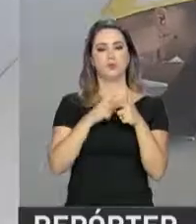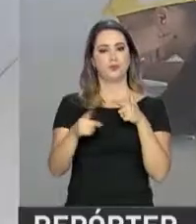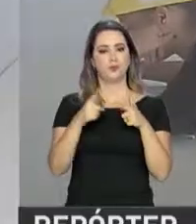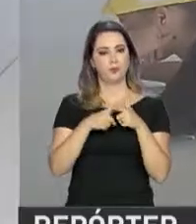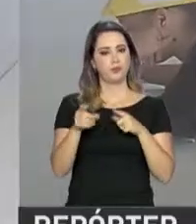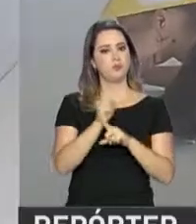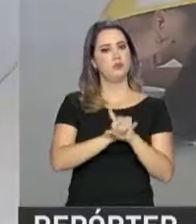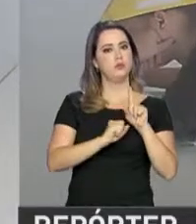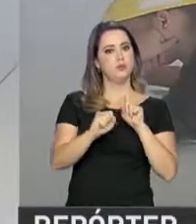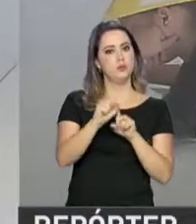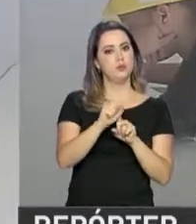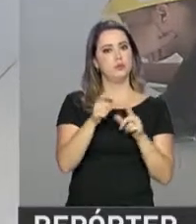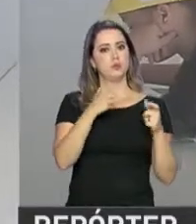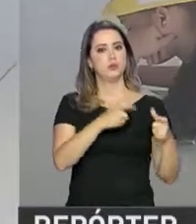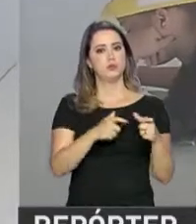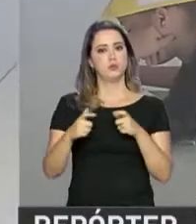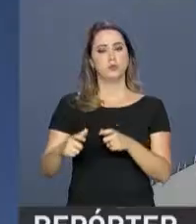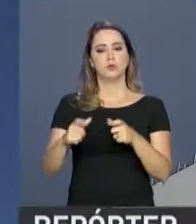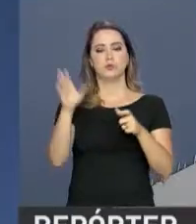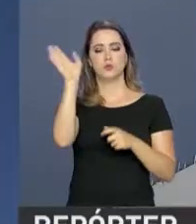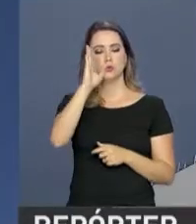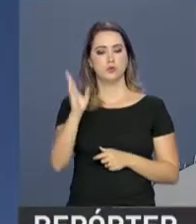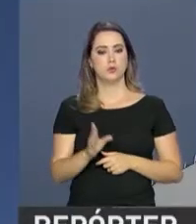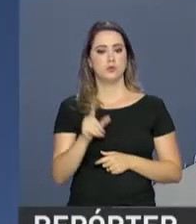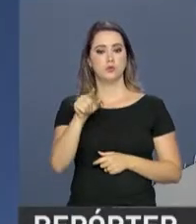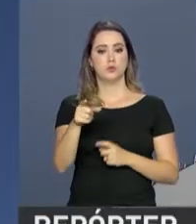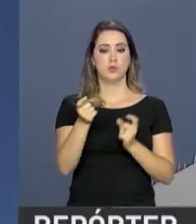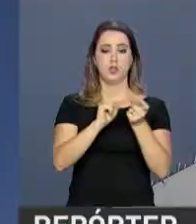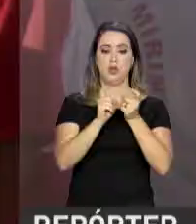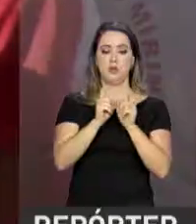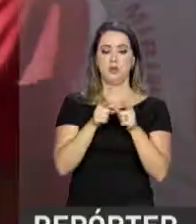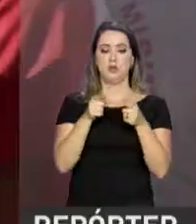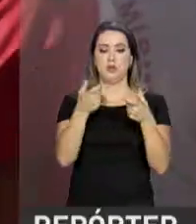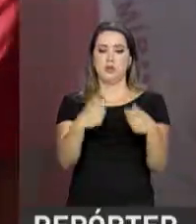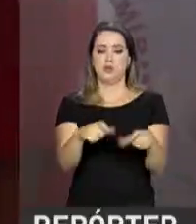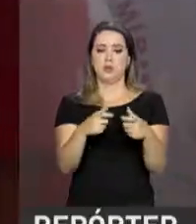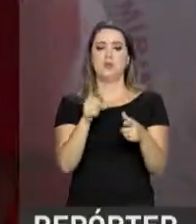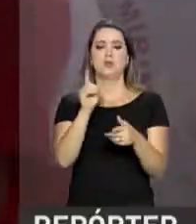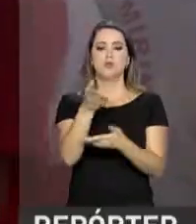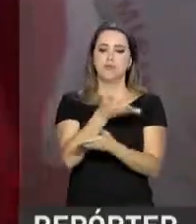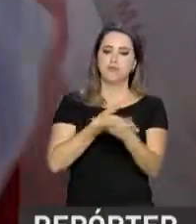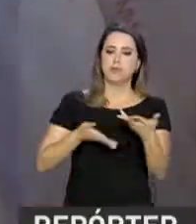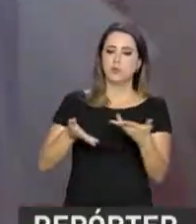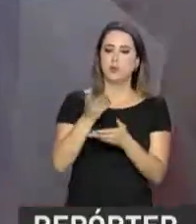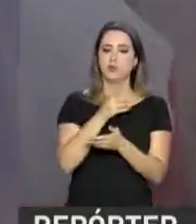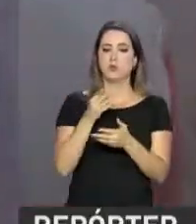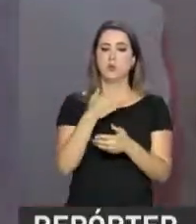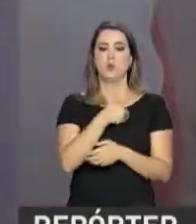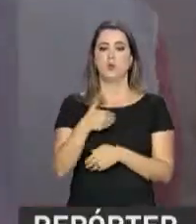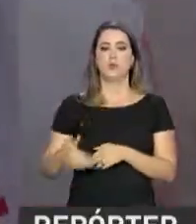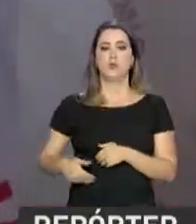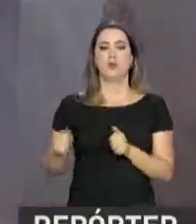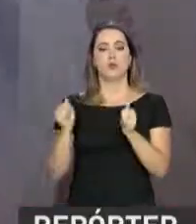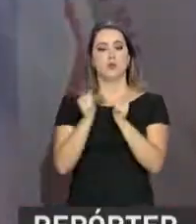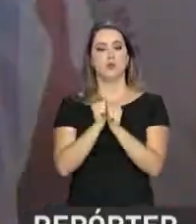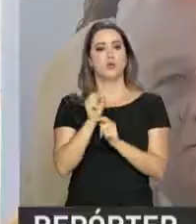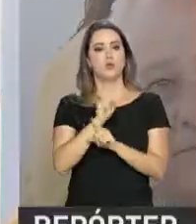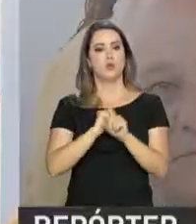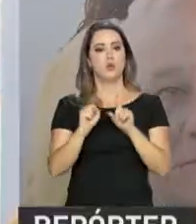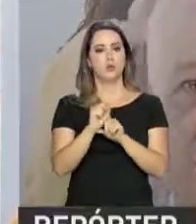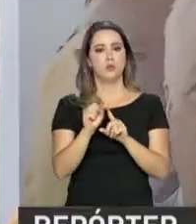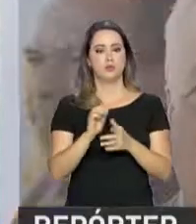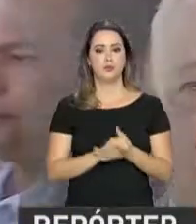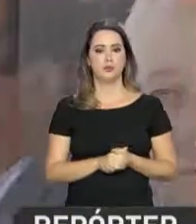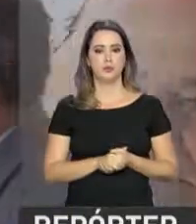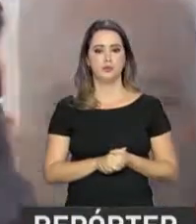vulnerabilidade social das cidades brasileiras. E a gestão desses centros é compartilhada entre governo e sociedade. O